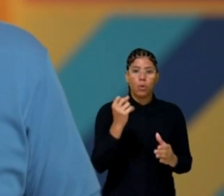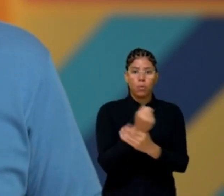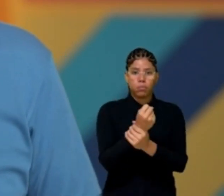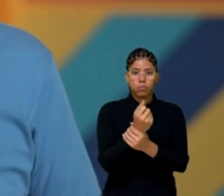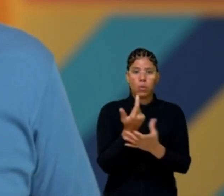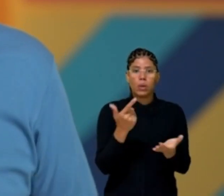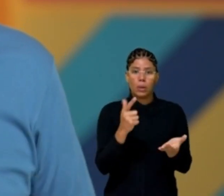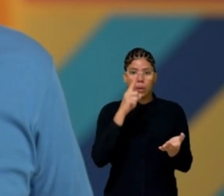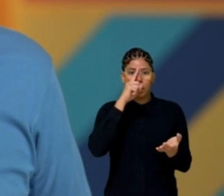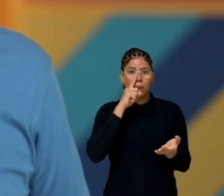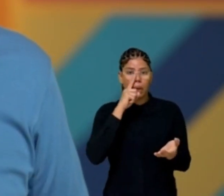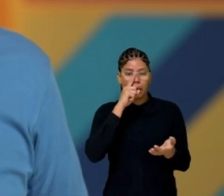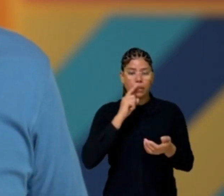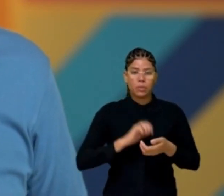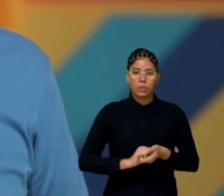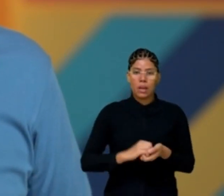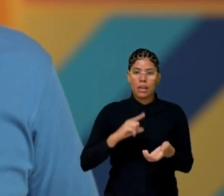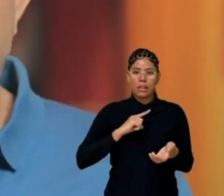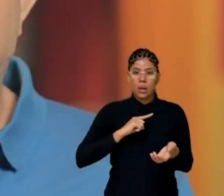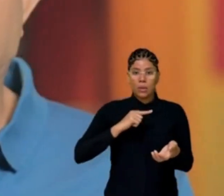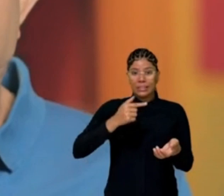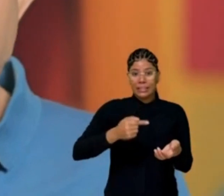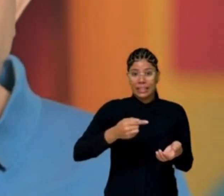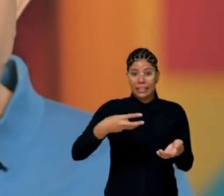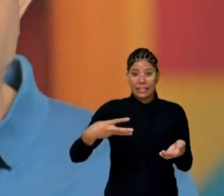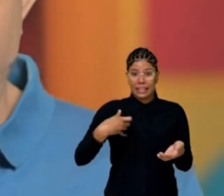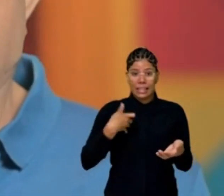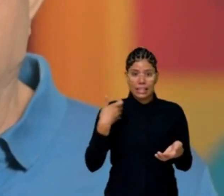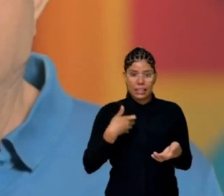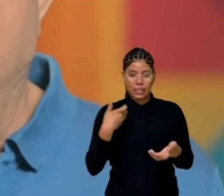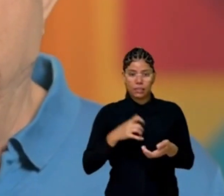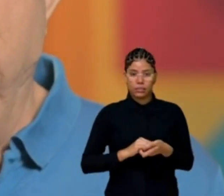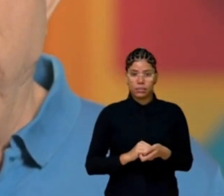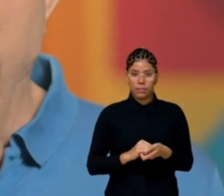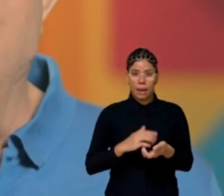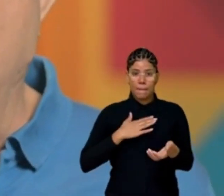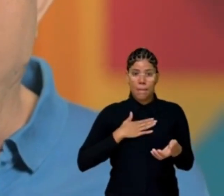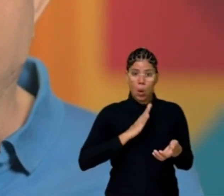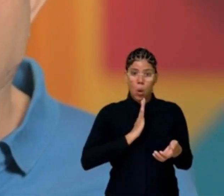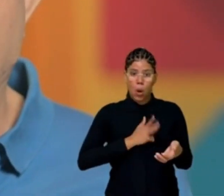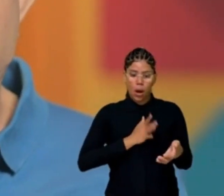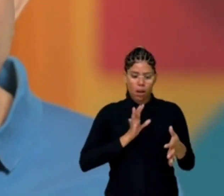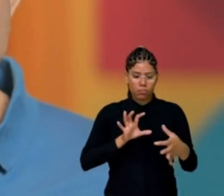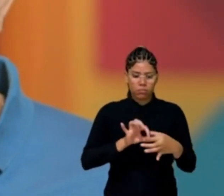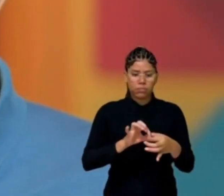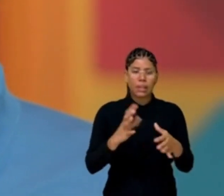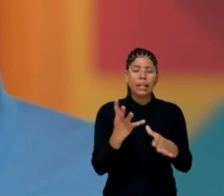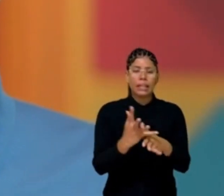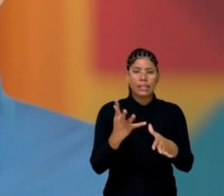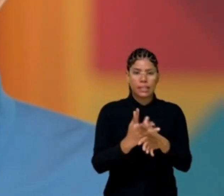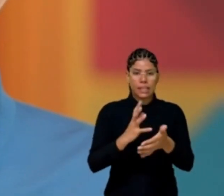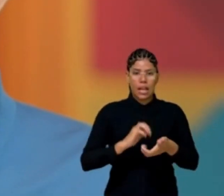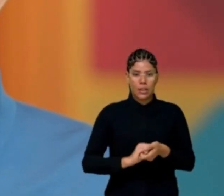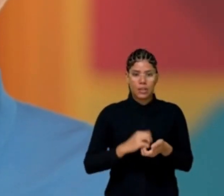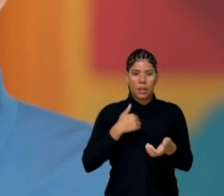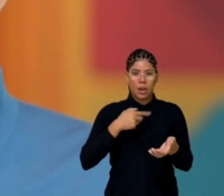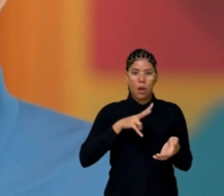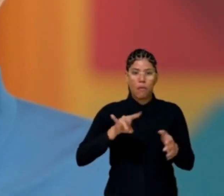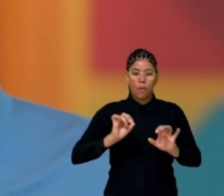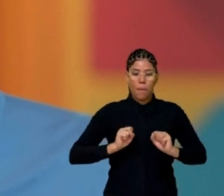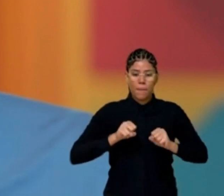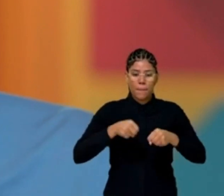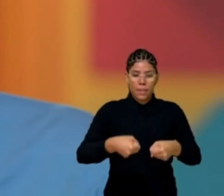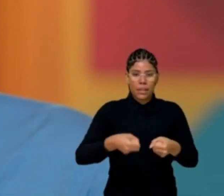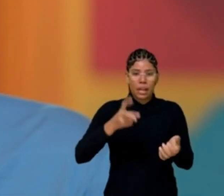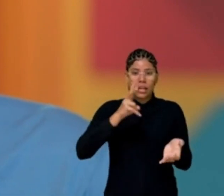seguro e sem riscos. Tenho 73 anos. Meu coração pertence à feira e